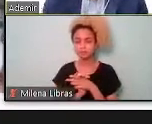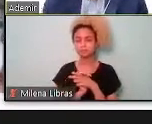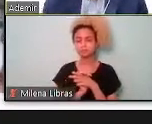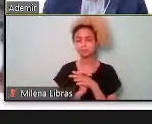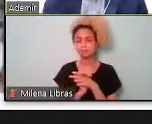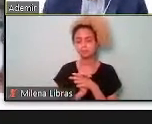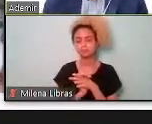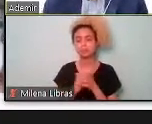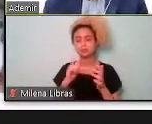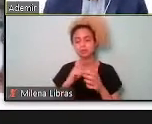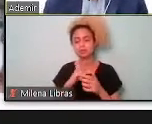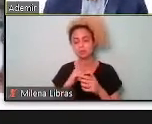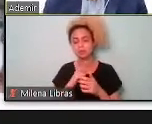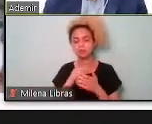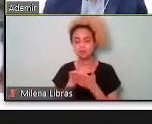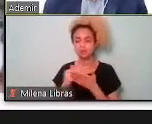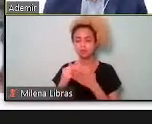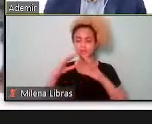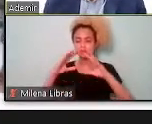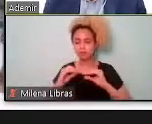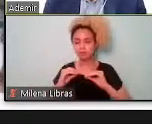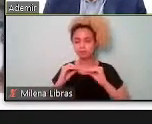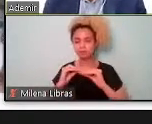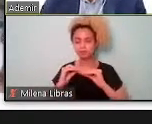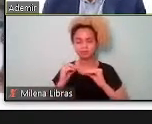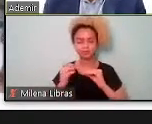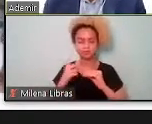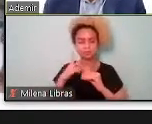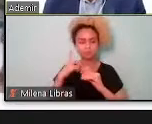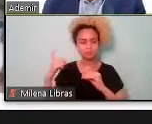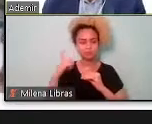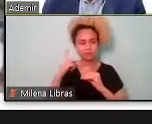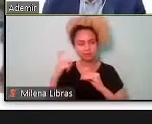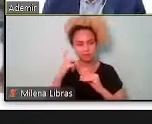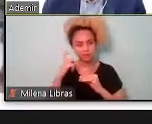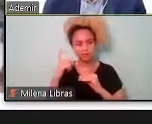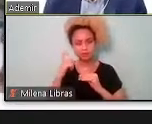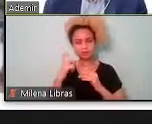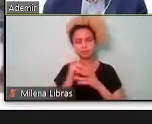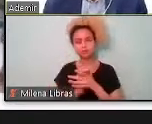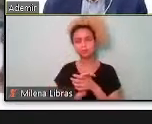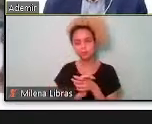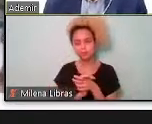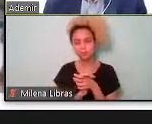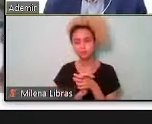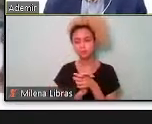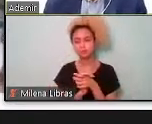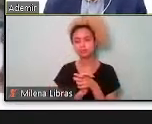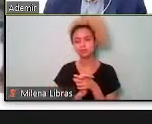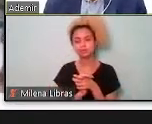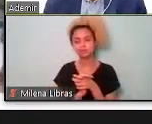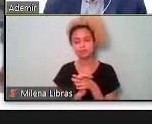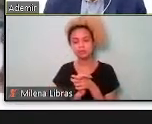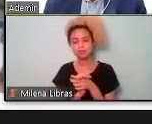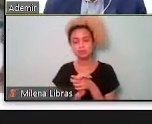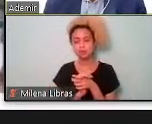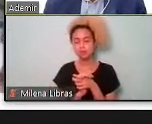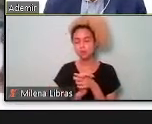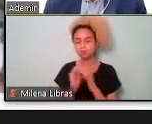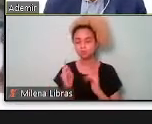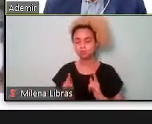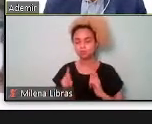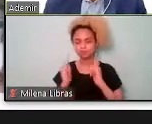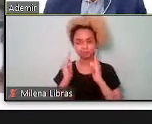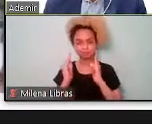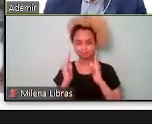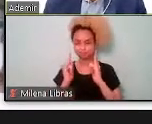E houve, no início da noite, alguns estalos, que são os sintomas, os sinais, trincas, os elevadores já não estavam